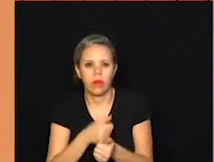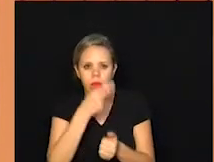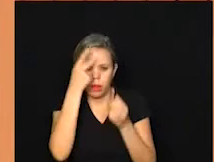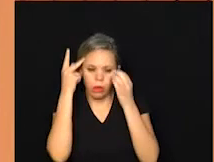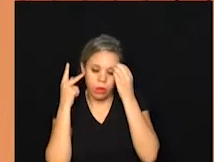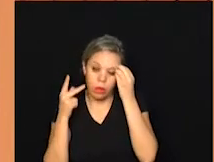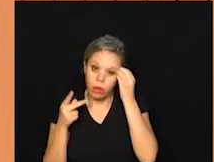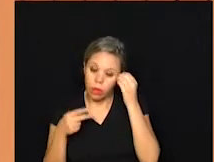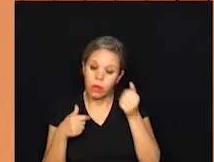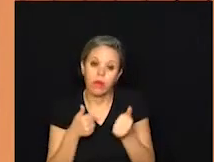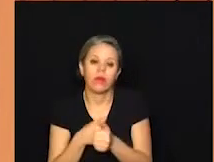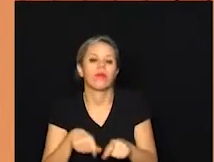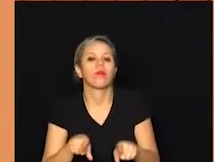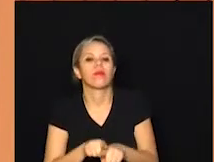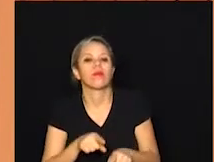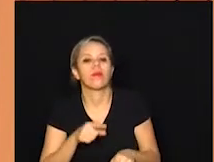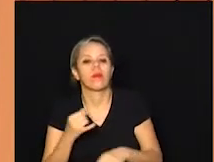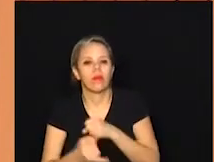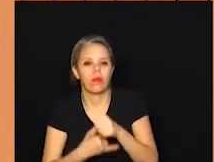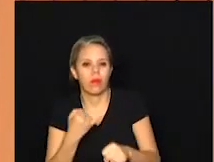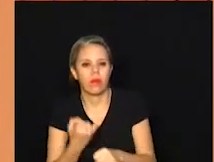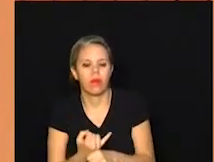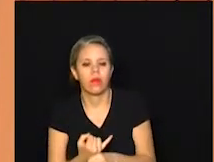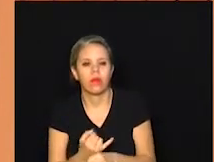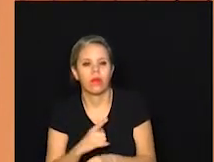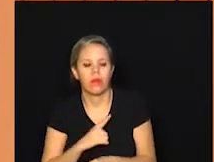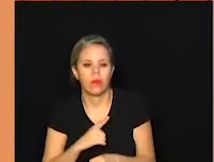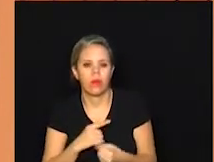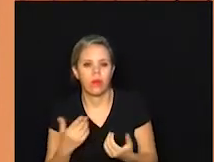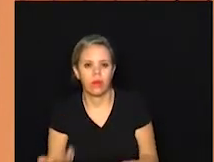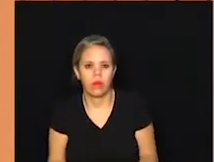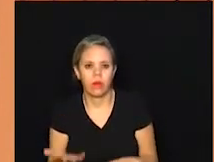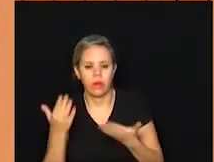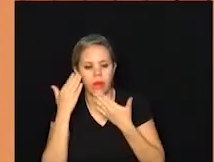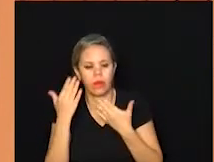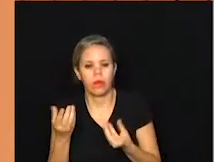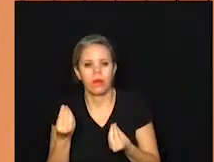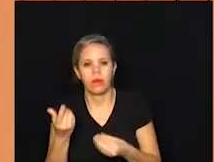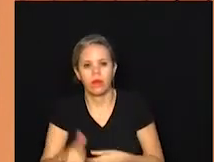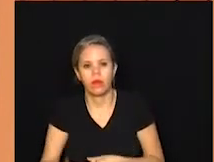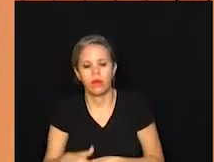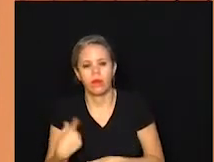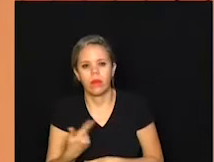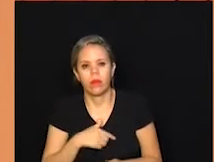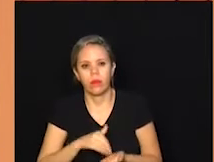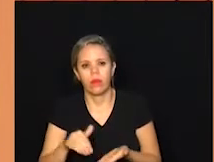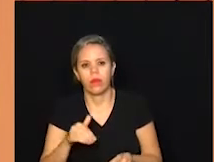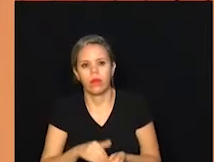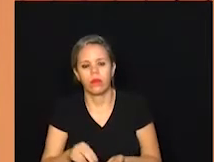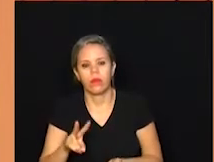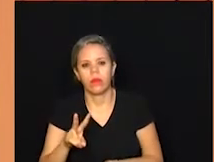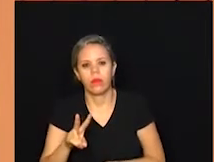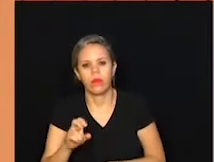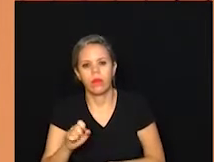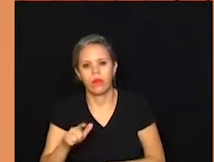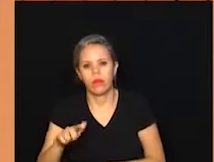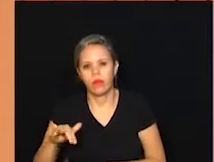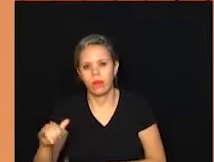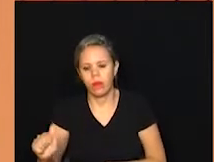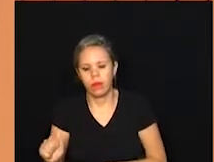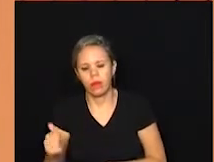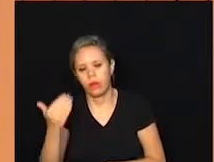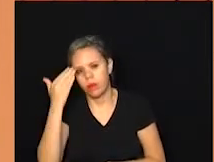pessoas, mesmo através desse meio virtual que a gente está tendo. Então, quero agradecer mais uma vez a nossa secretária Vandecleia,